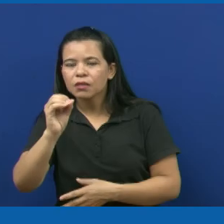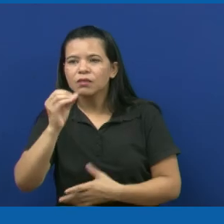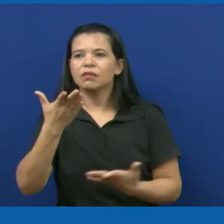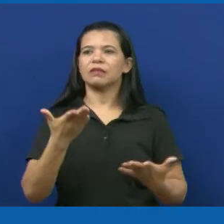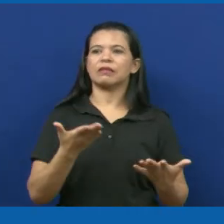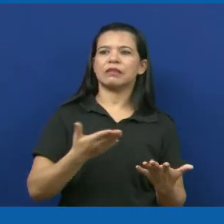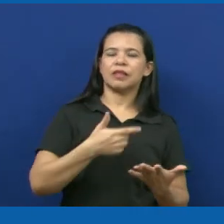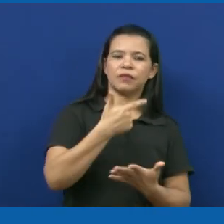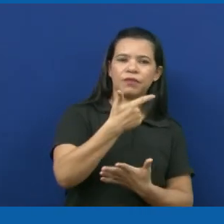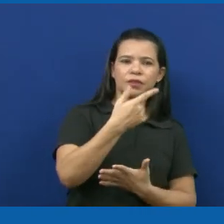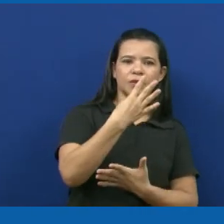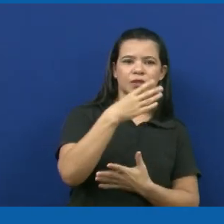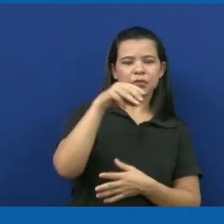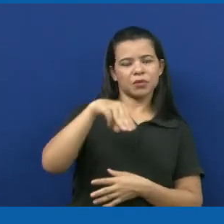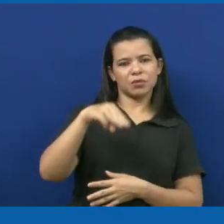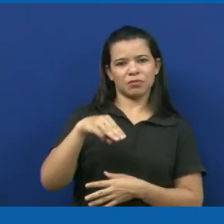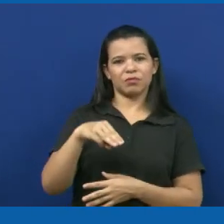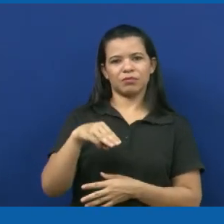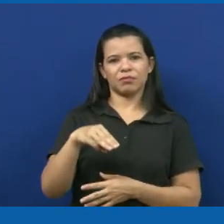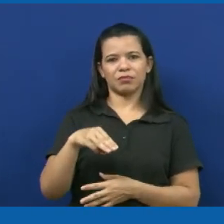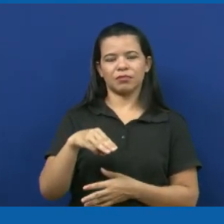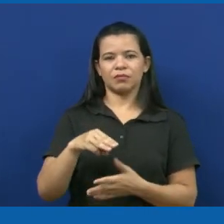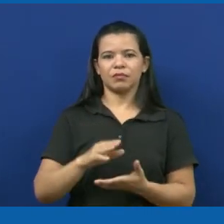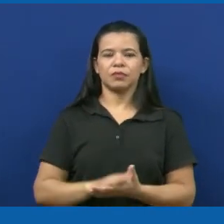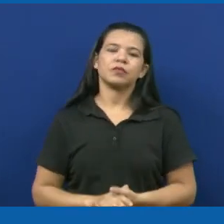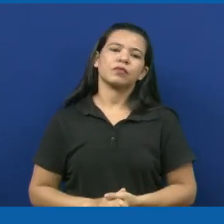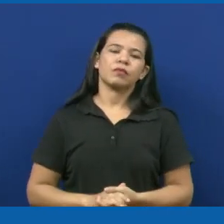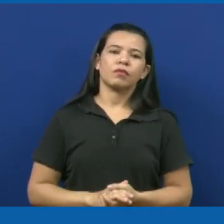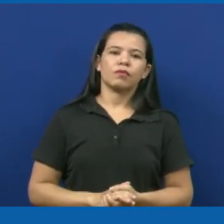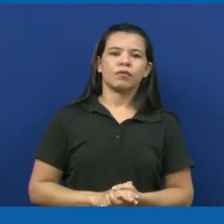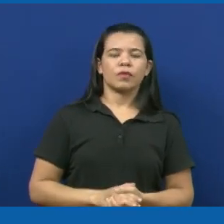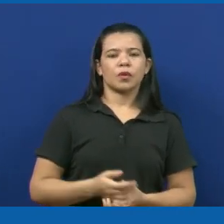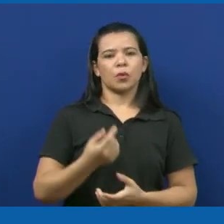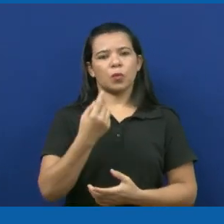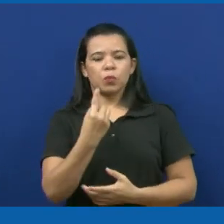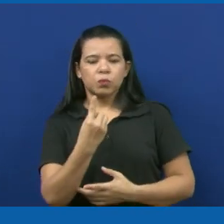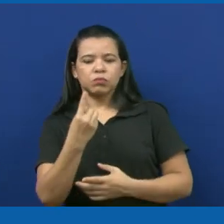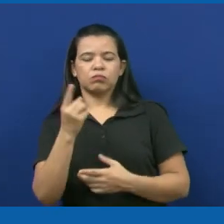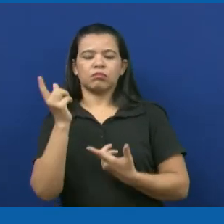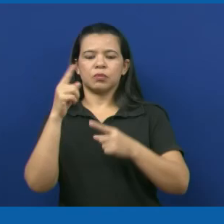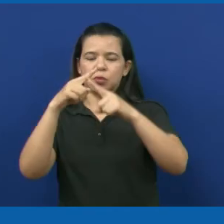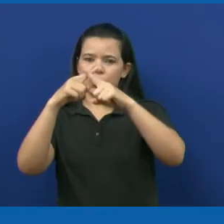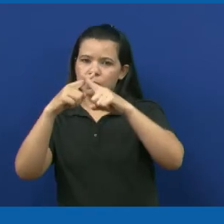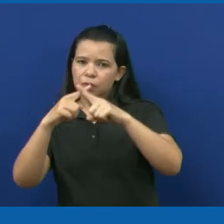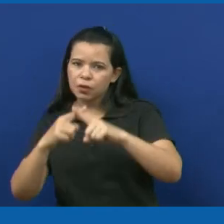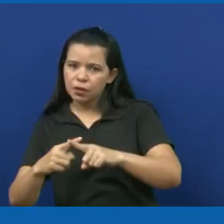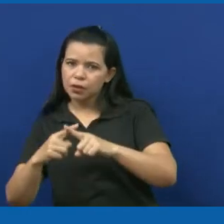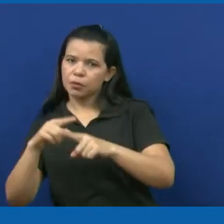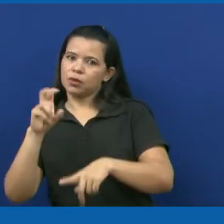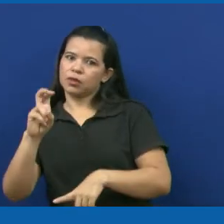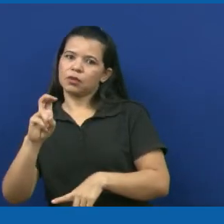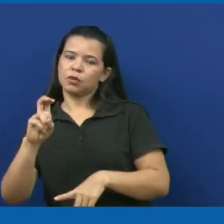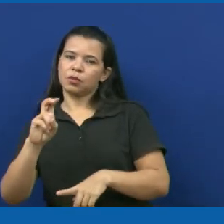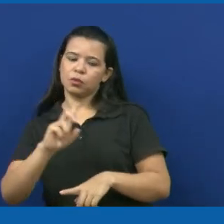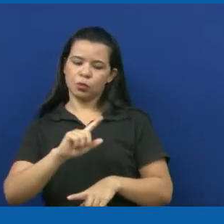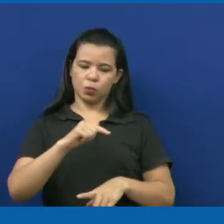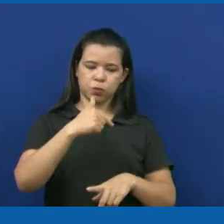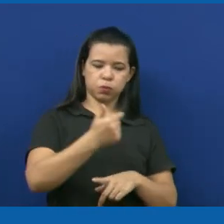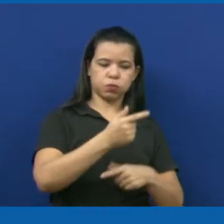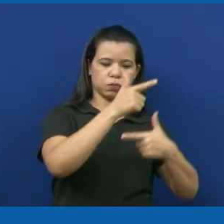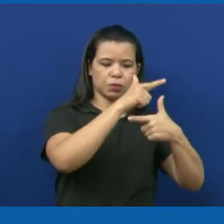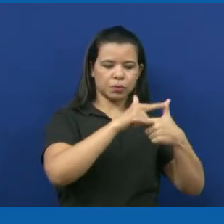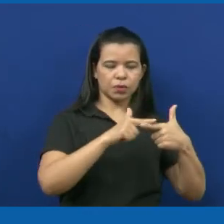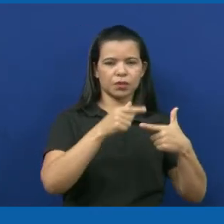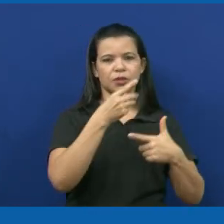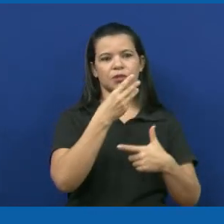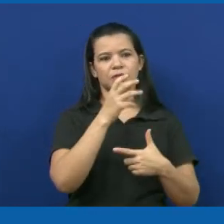torneiras. De 120 para 24, eu dividi por 5 o meu tempo, né, para finalizar esse processo aí. Isso quer